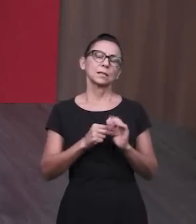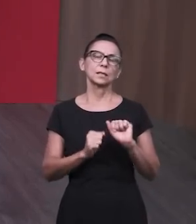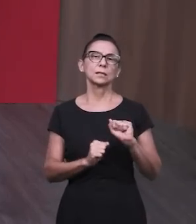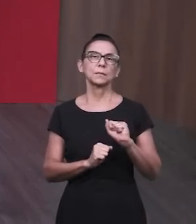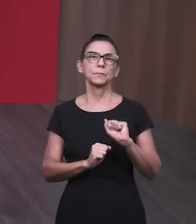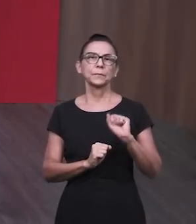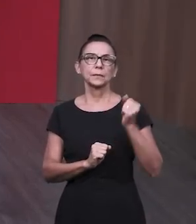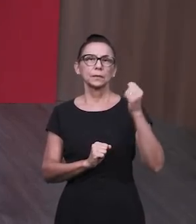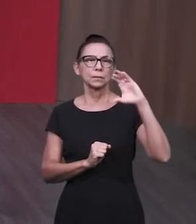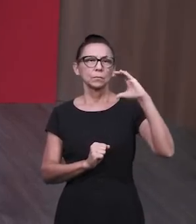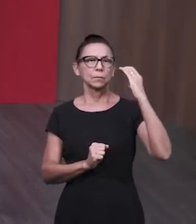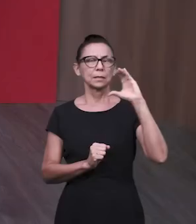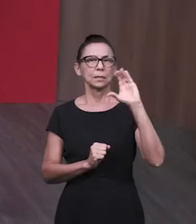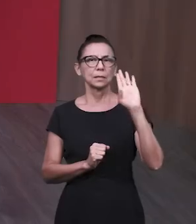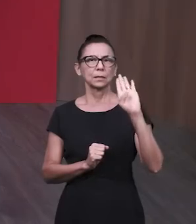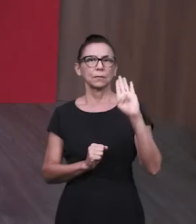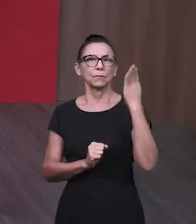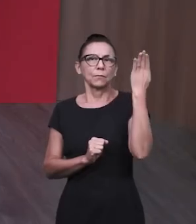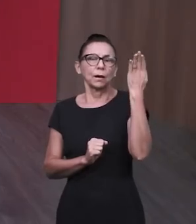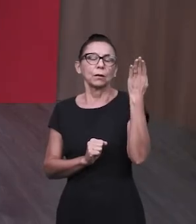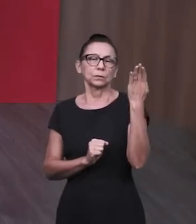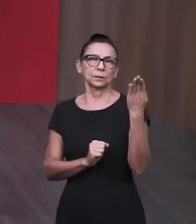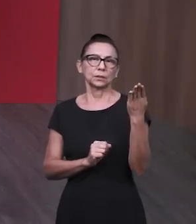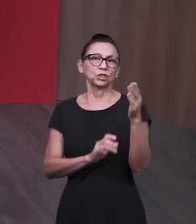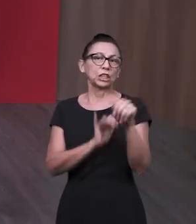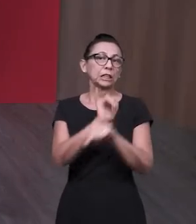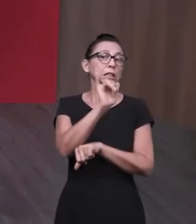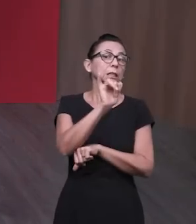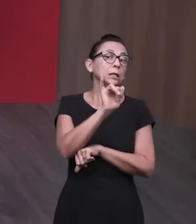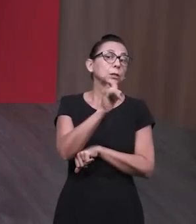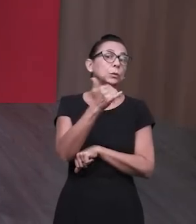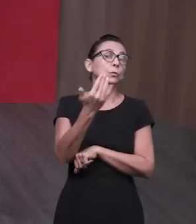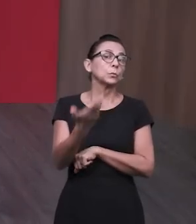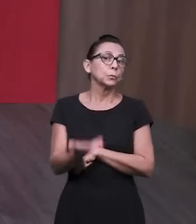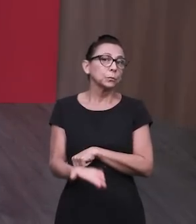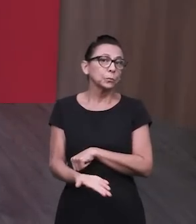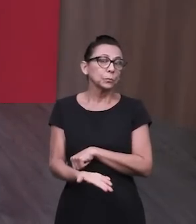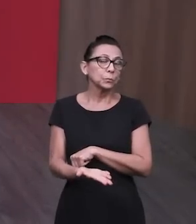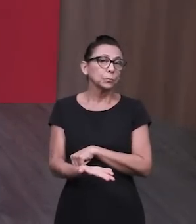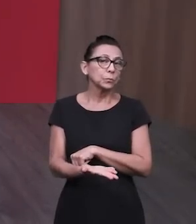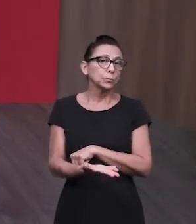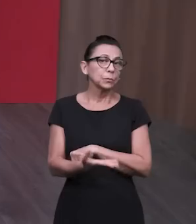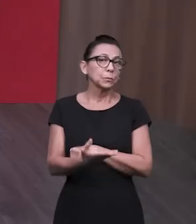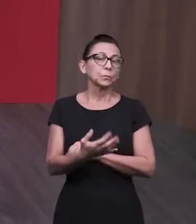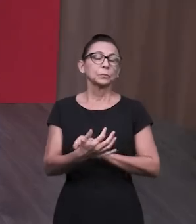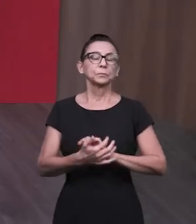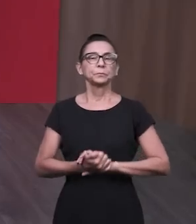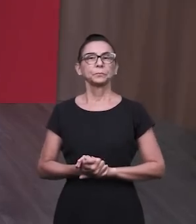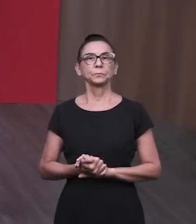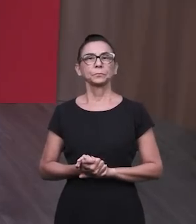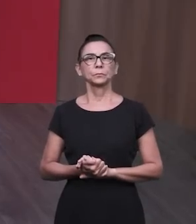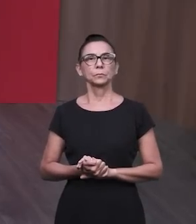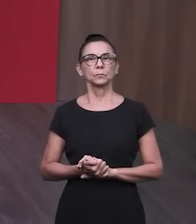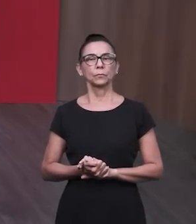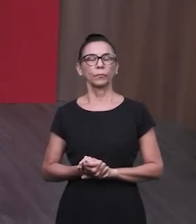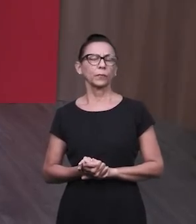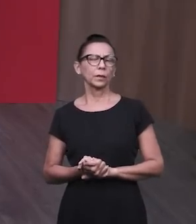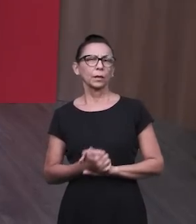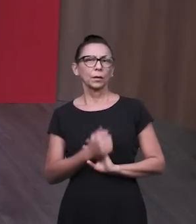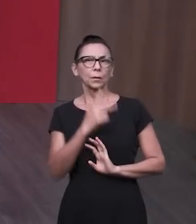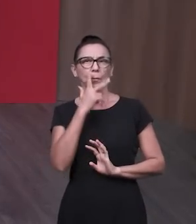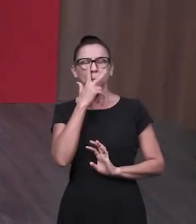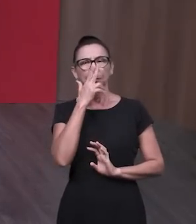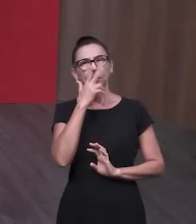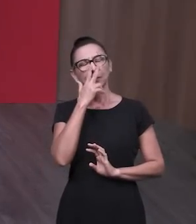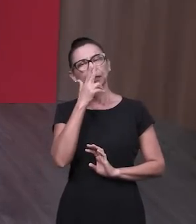essa falsa ciência, ou como diz o texto bíblico, essa falsamente chamada ciência. Me